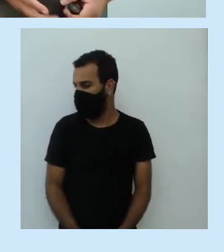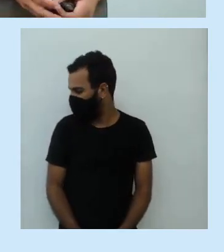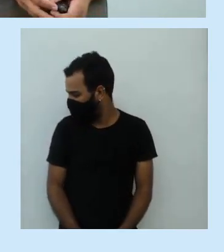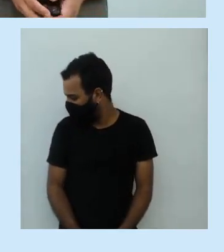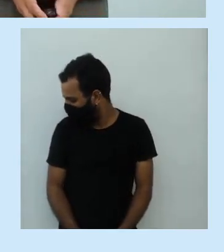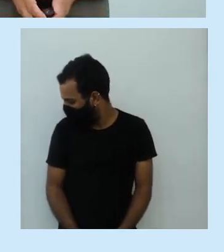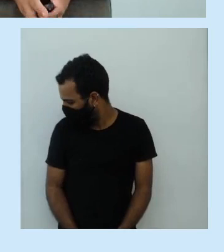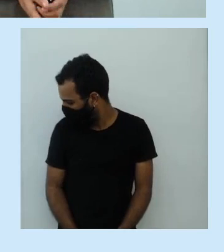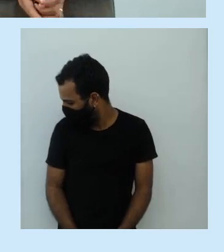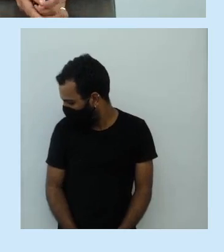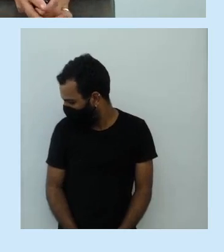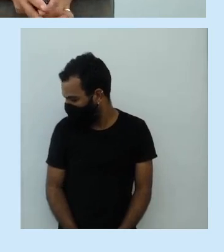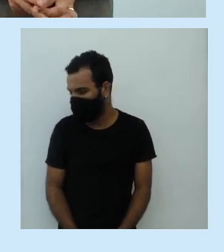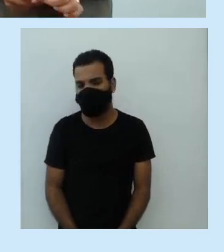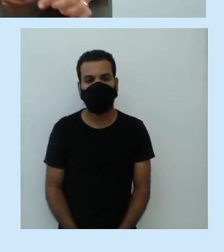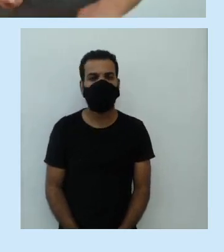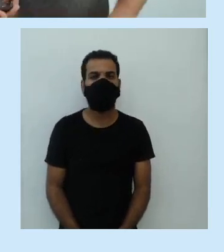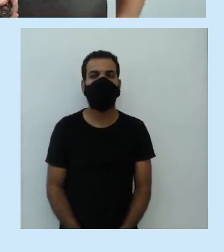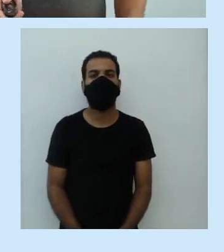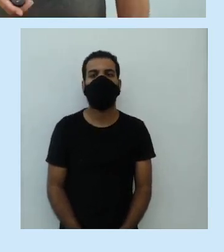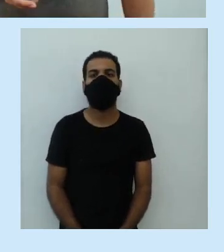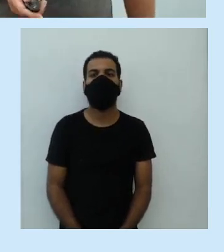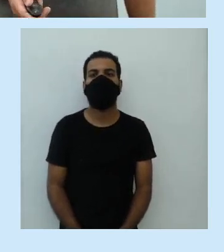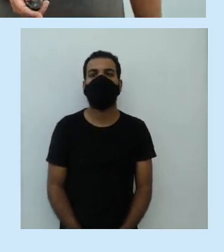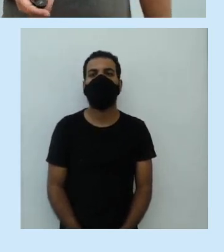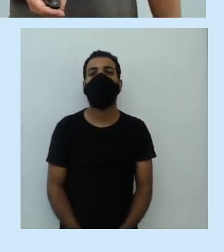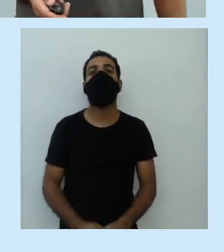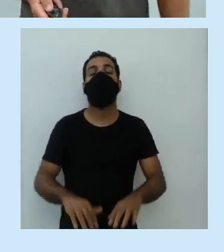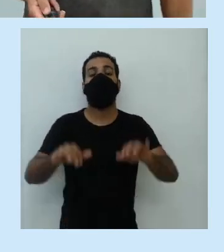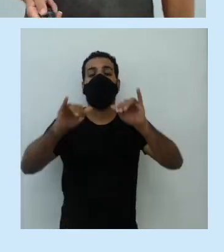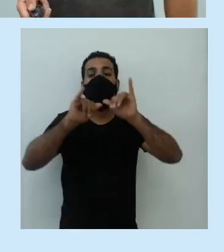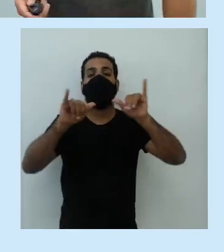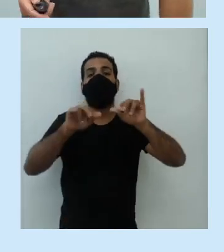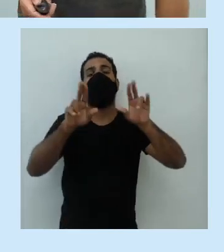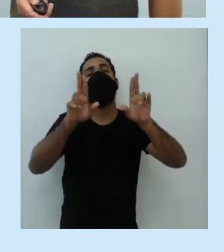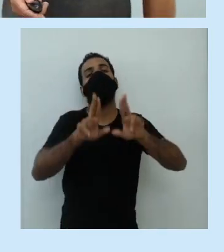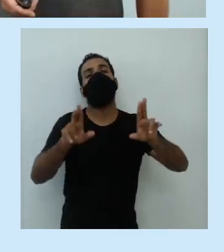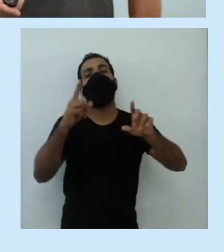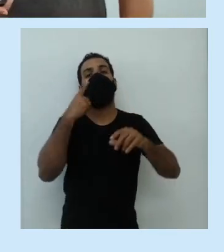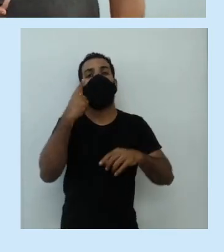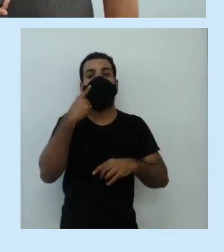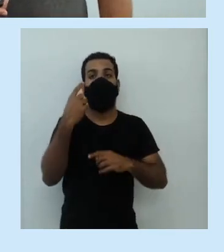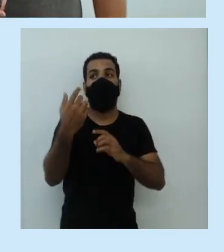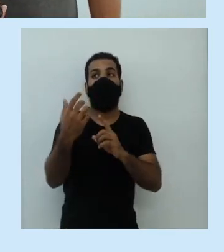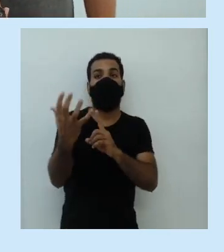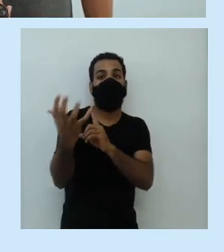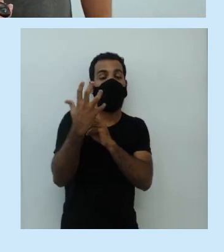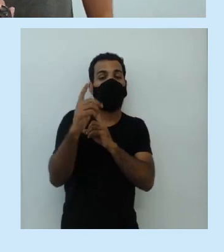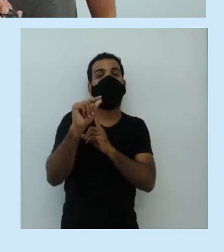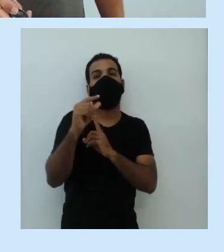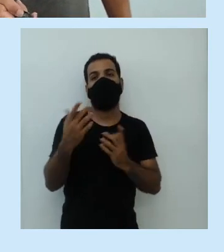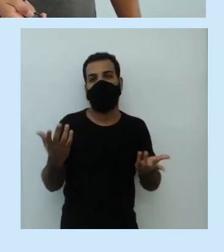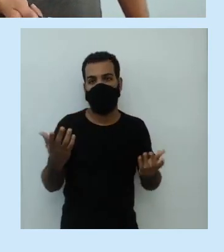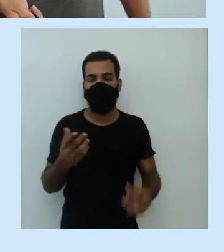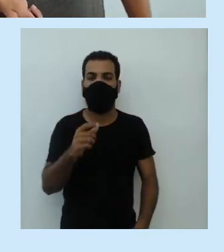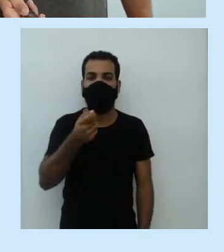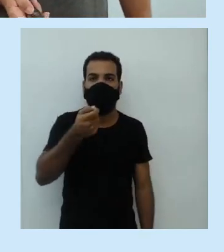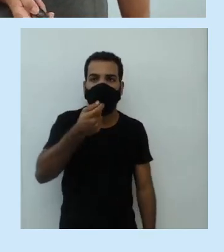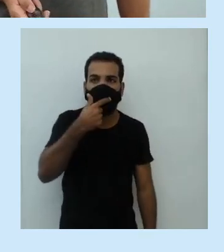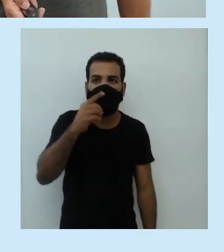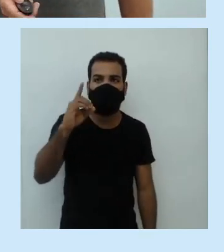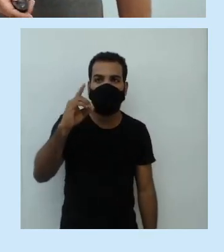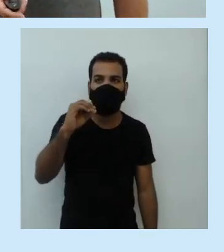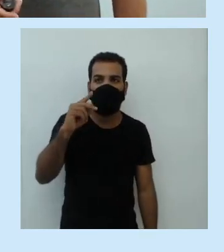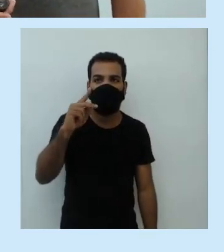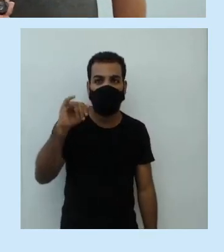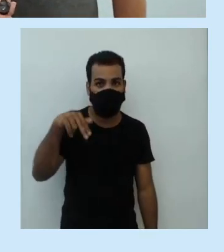pode influenciar em relação a nós? Utilização de substâncias ilícitas no ganho da performance, como o doping. Cuidado